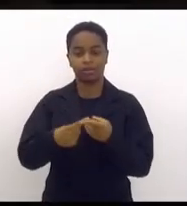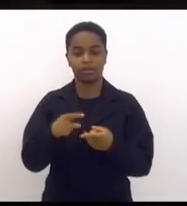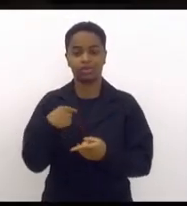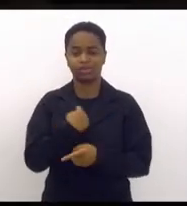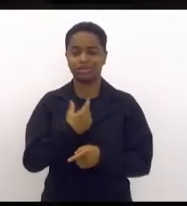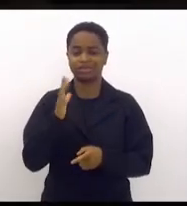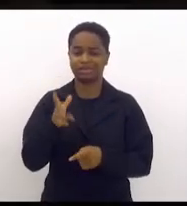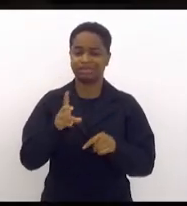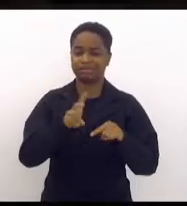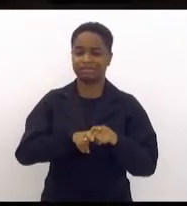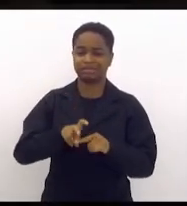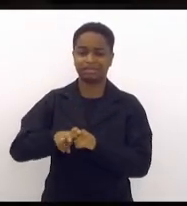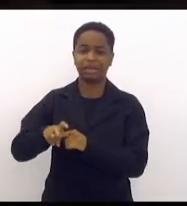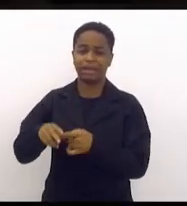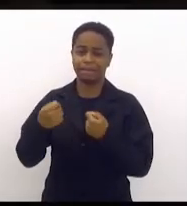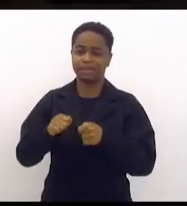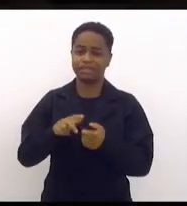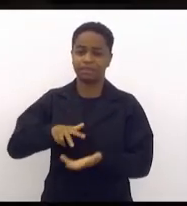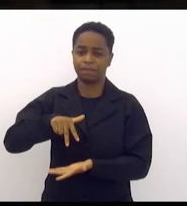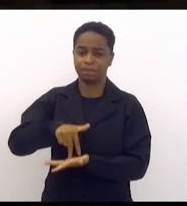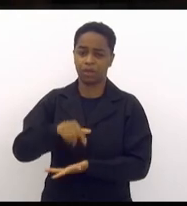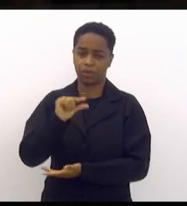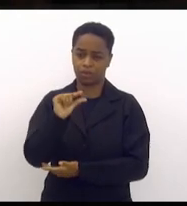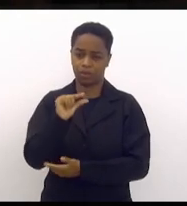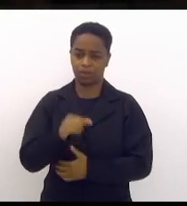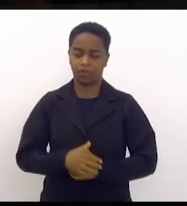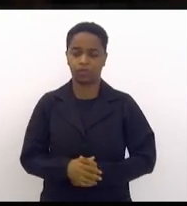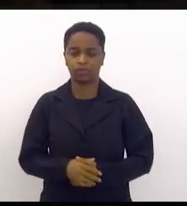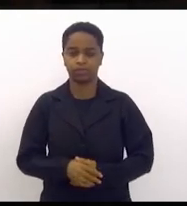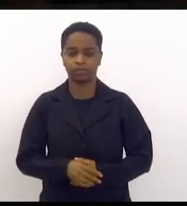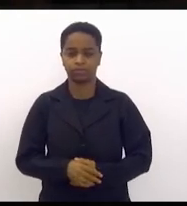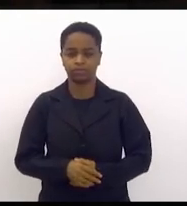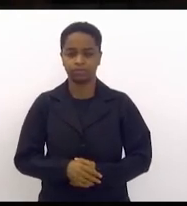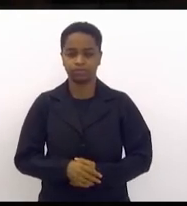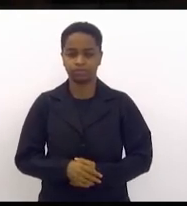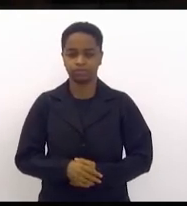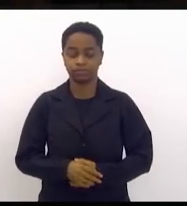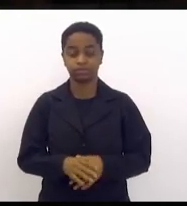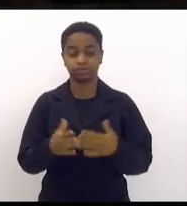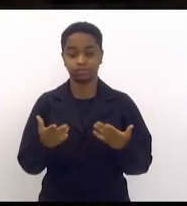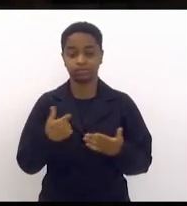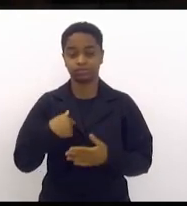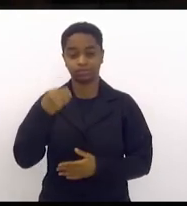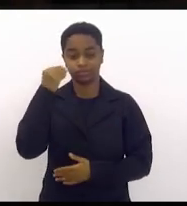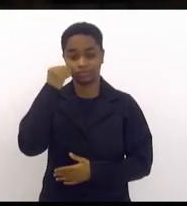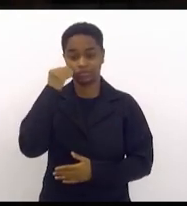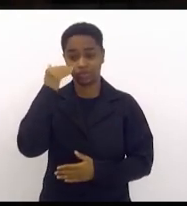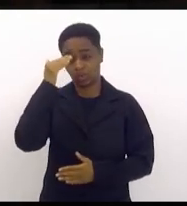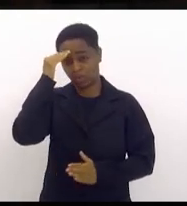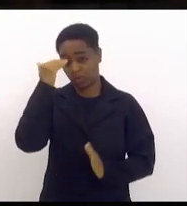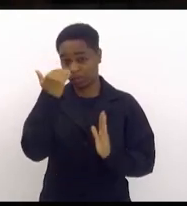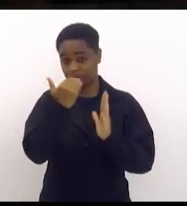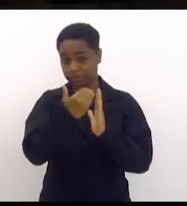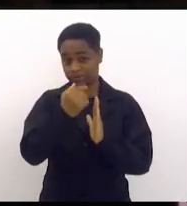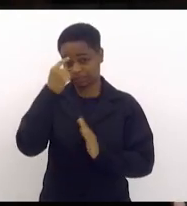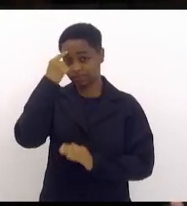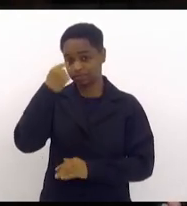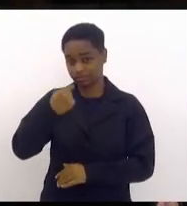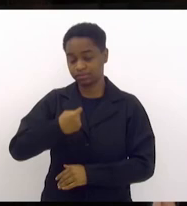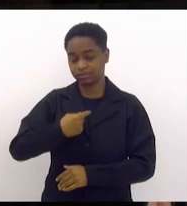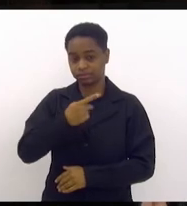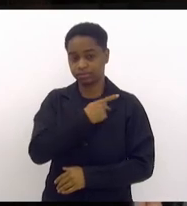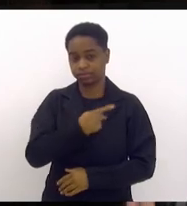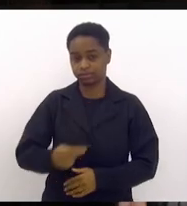sentados Precisamos ficar um pouco à perna vou tentar obedecer aqui as ordens da nossa